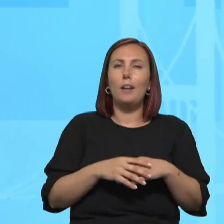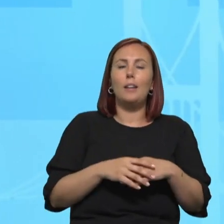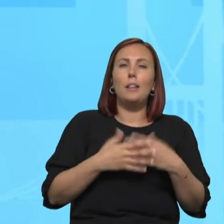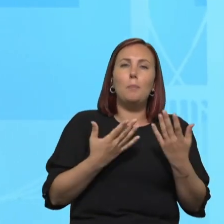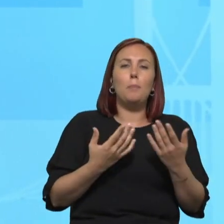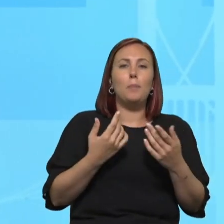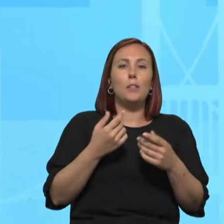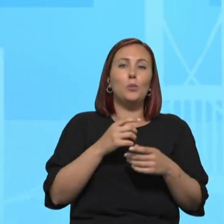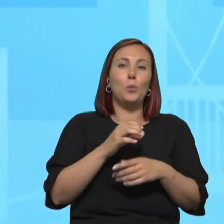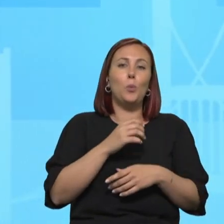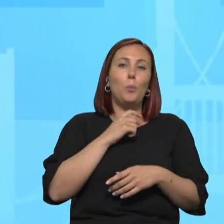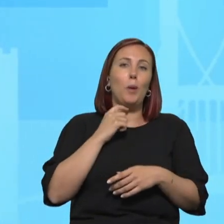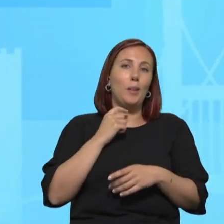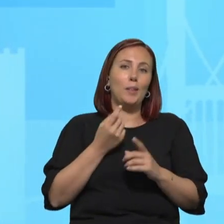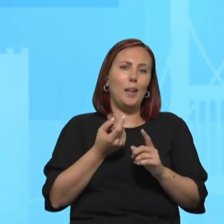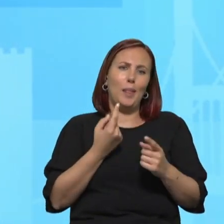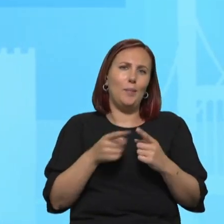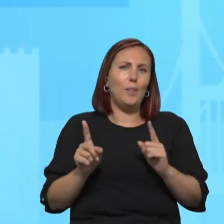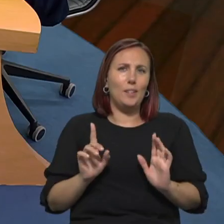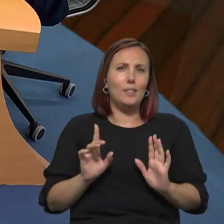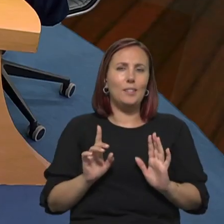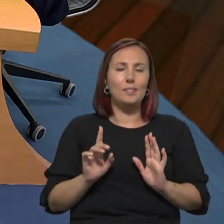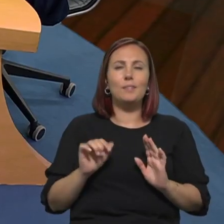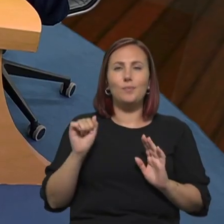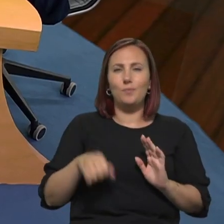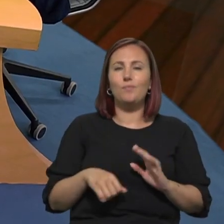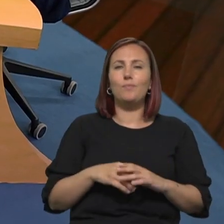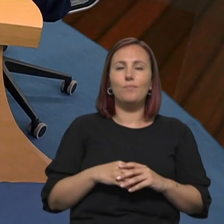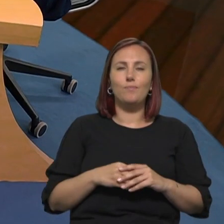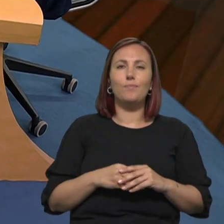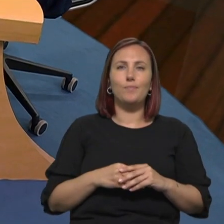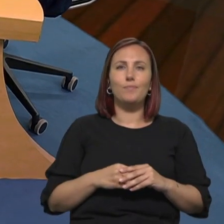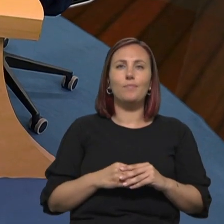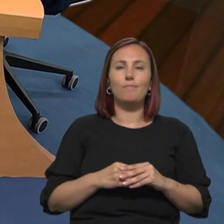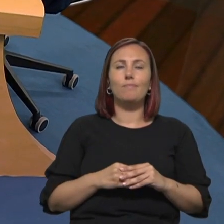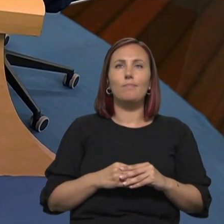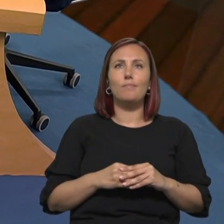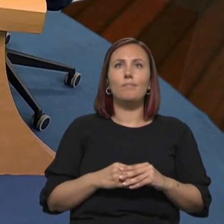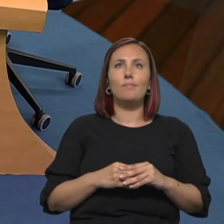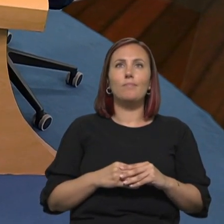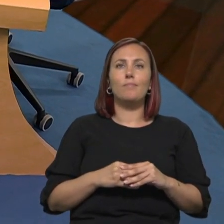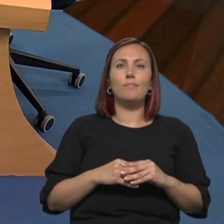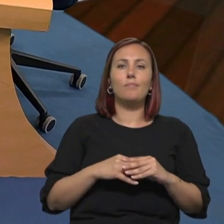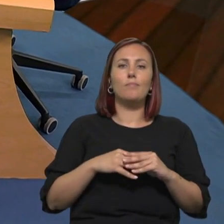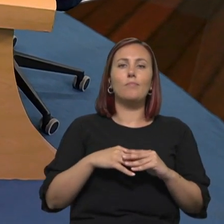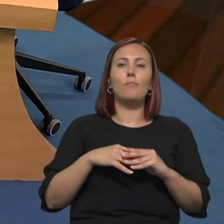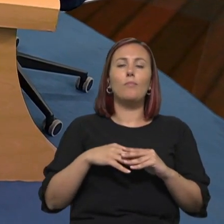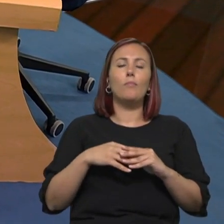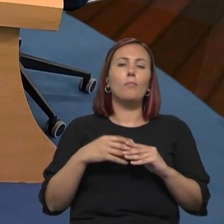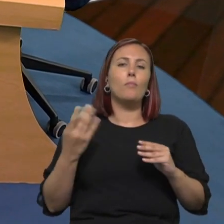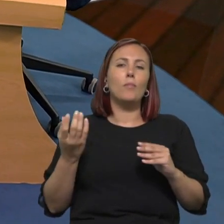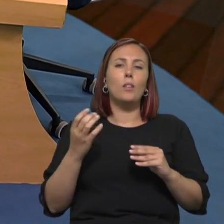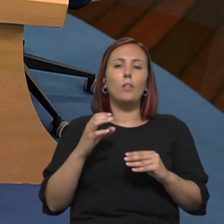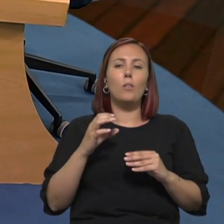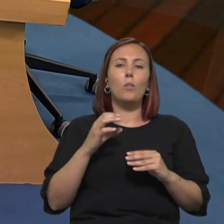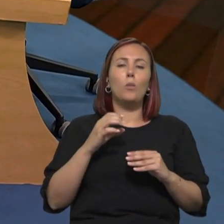desconstrução de tudo isto. Sim, sem dúvida nenhuma. O Sr. Patriarca, Dom Manuel Clemente, descreve o Padre Cruz como